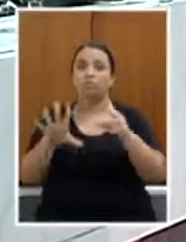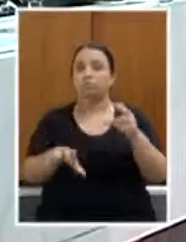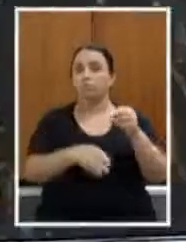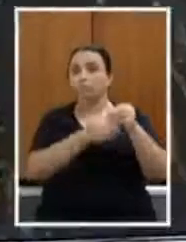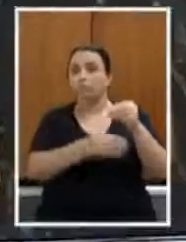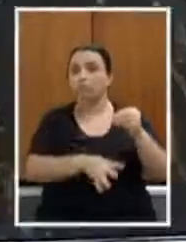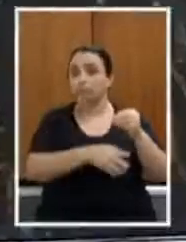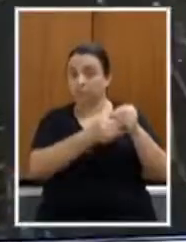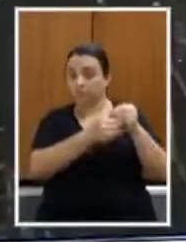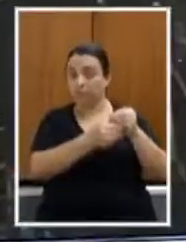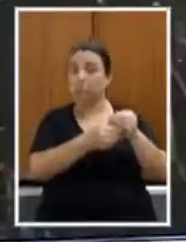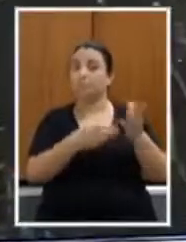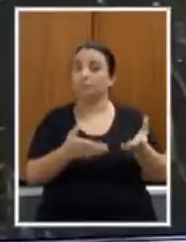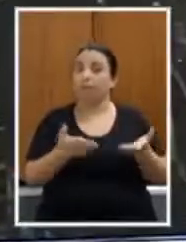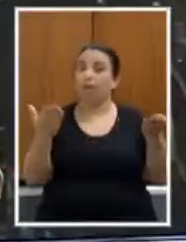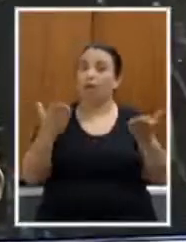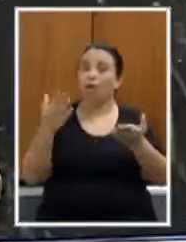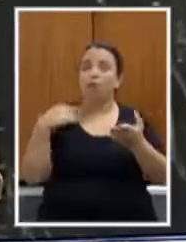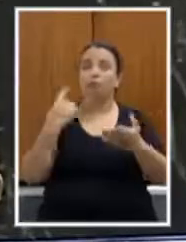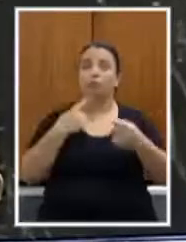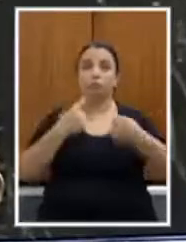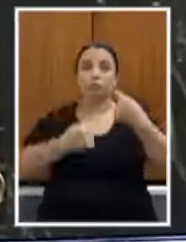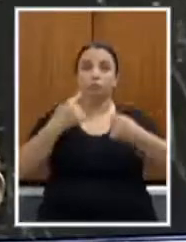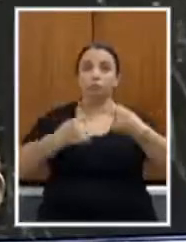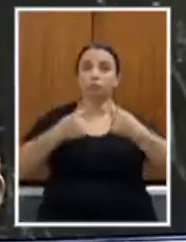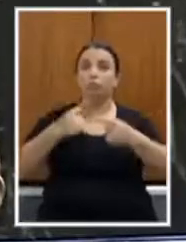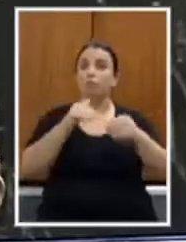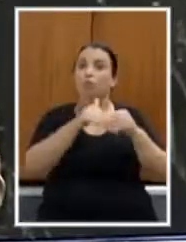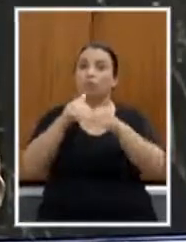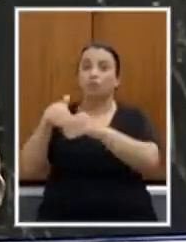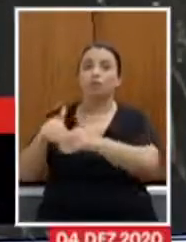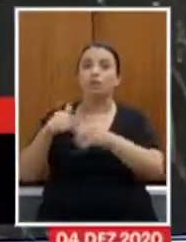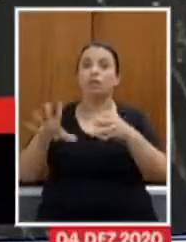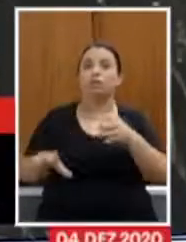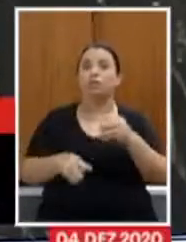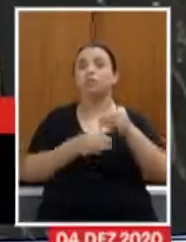Agora nós estamos discutindo e votando as emendas que